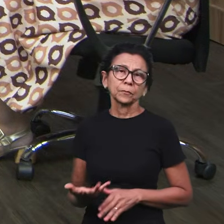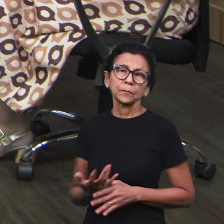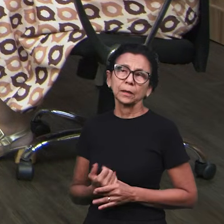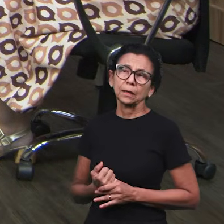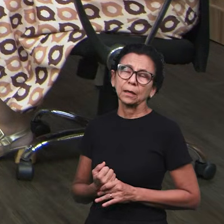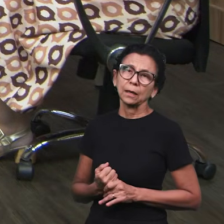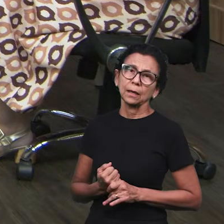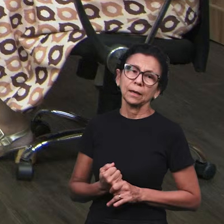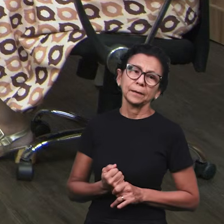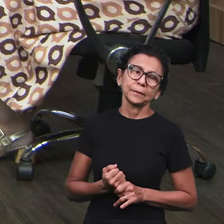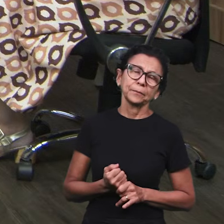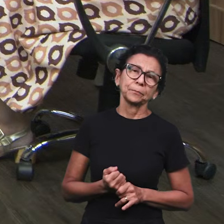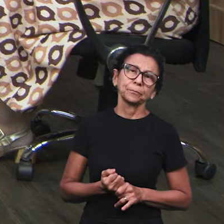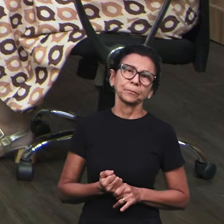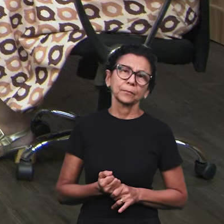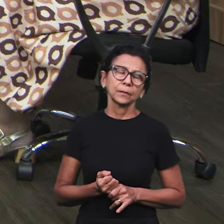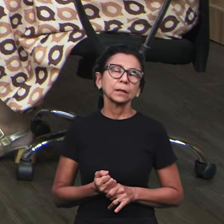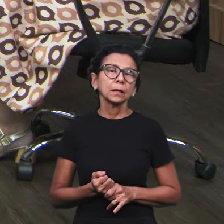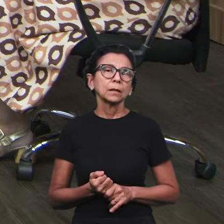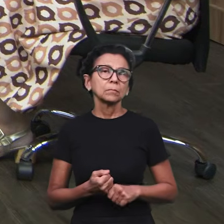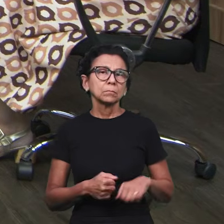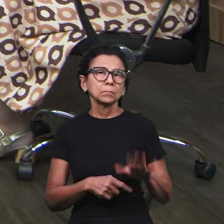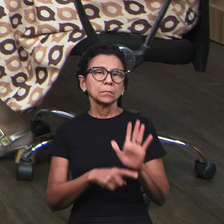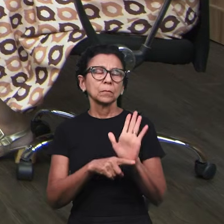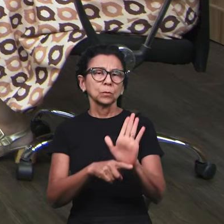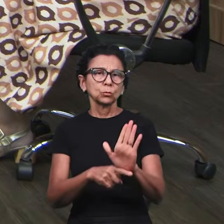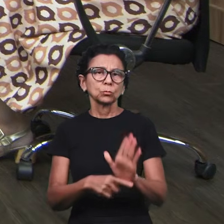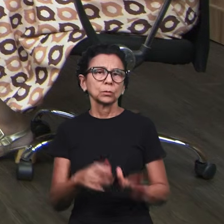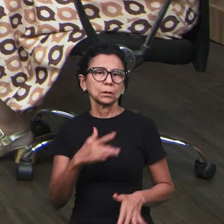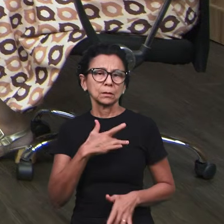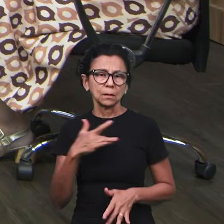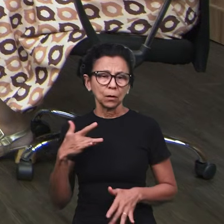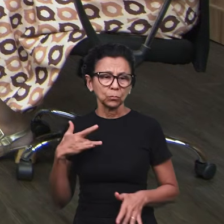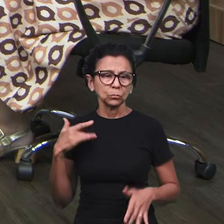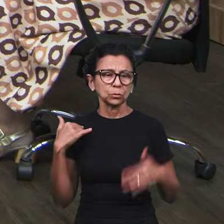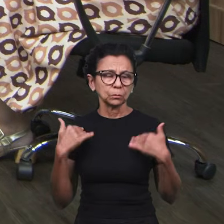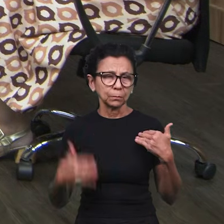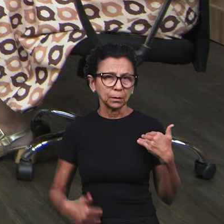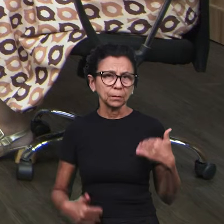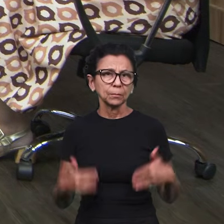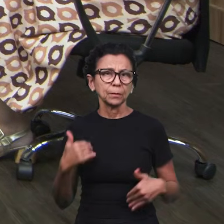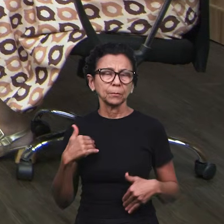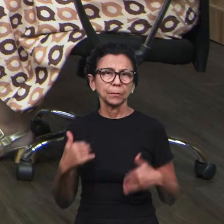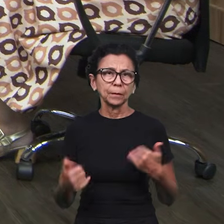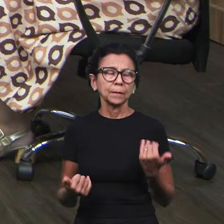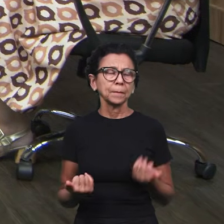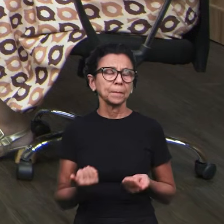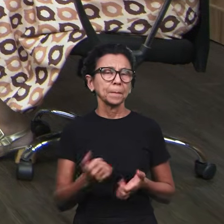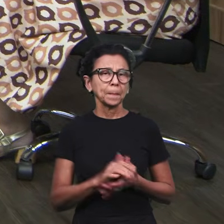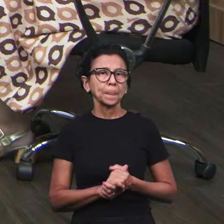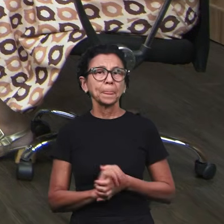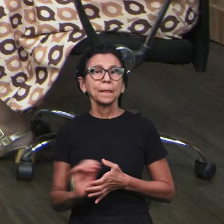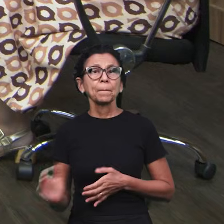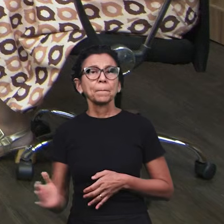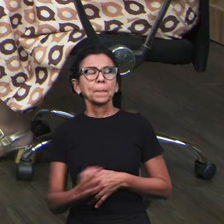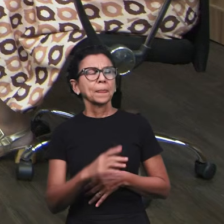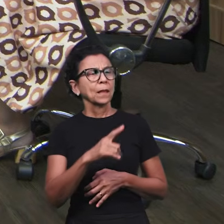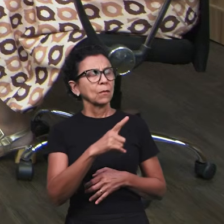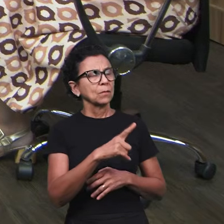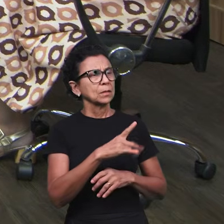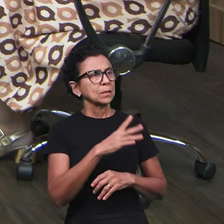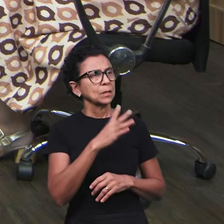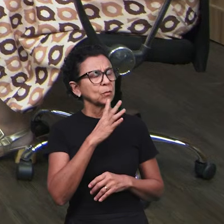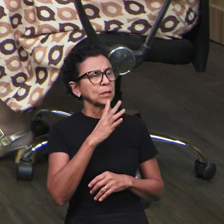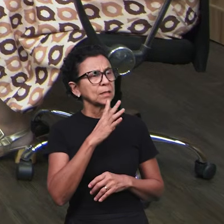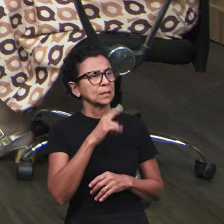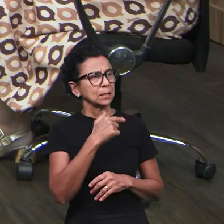no âmbito físico, né, o senhor, como servo do Senhor, disse que conheceu a esposa no Manaim, estava se formando. Como